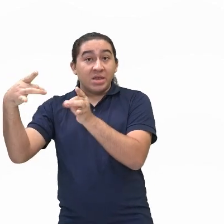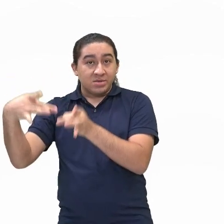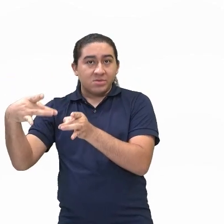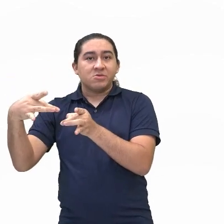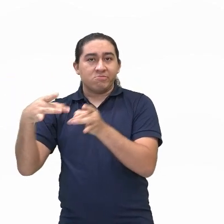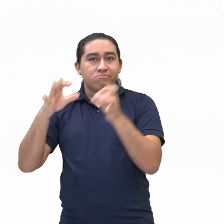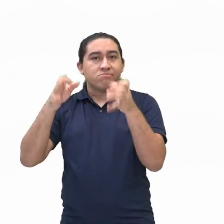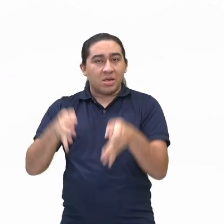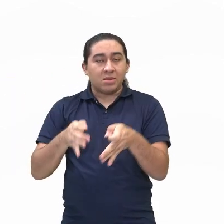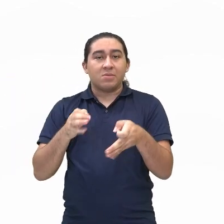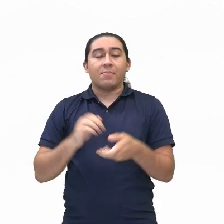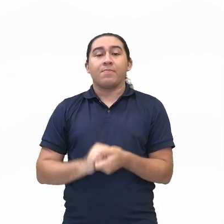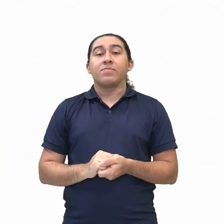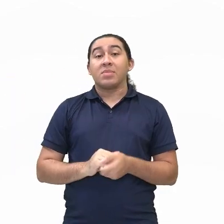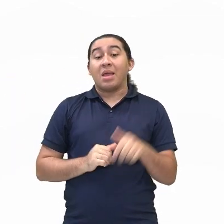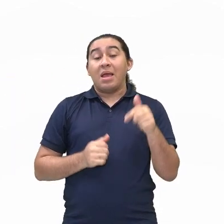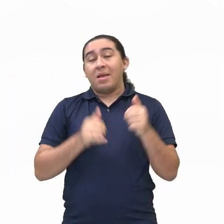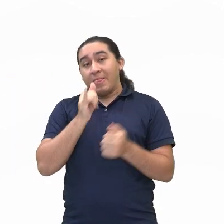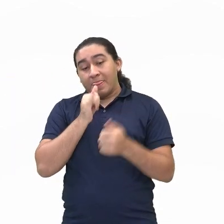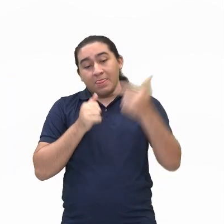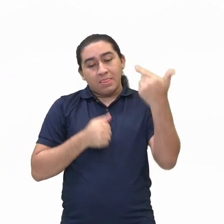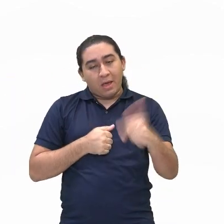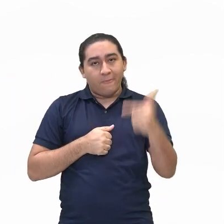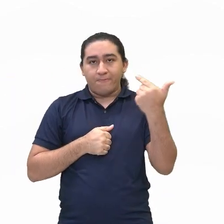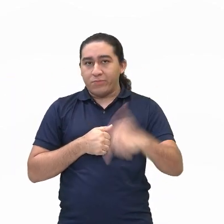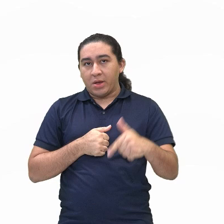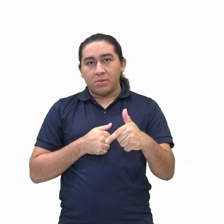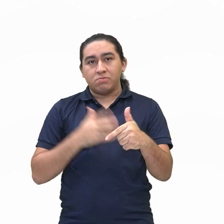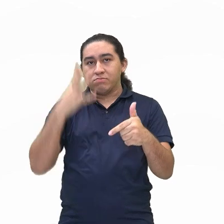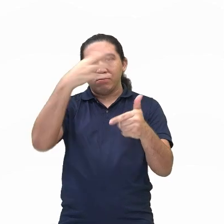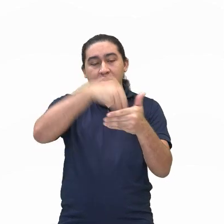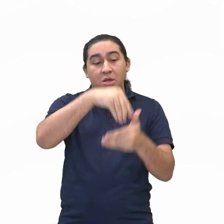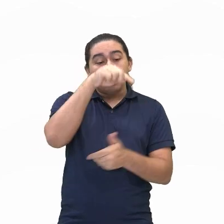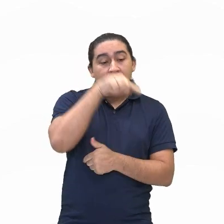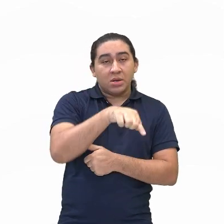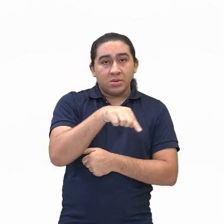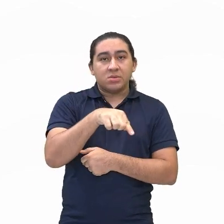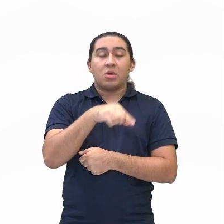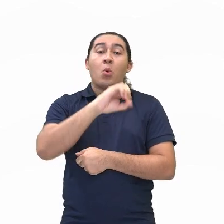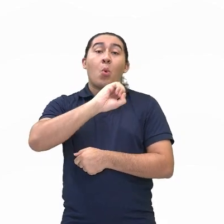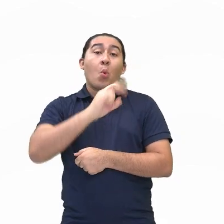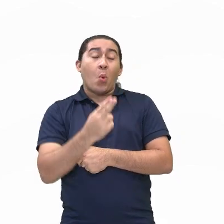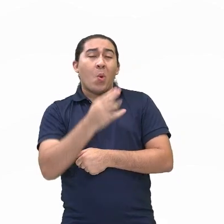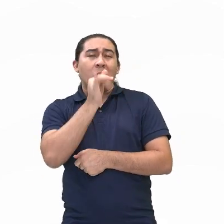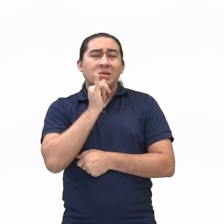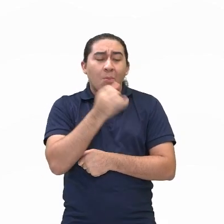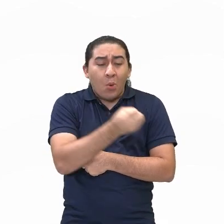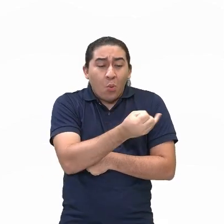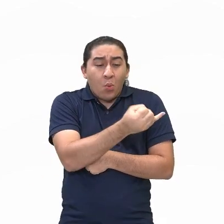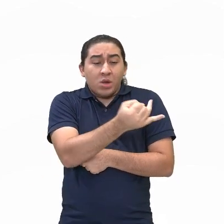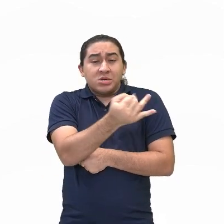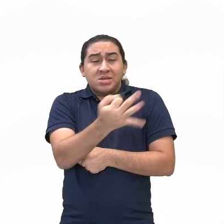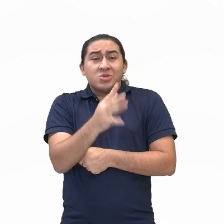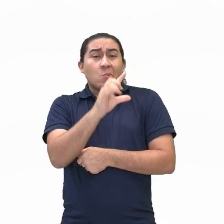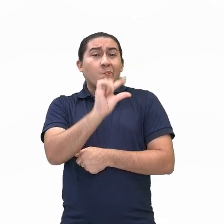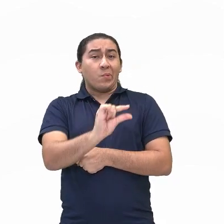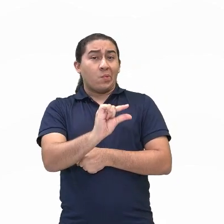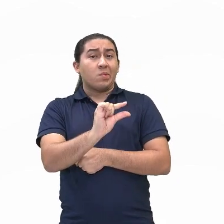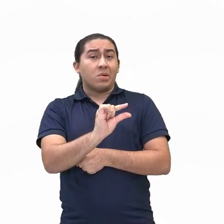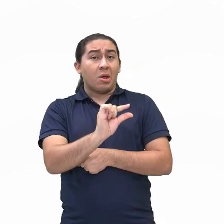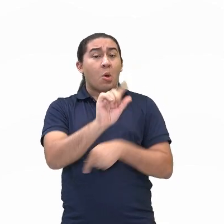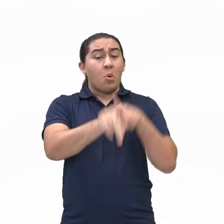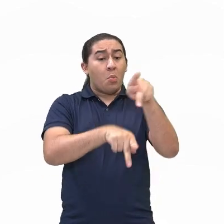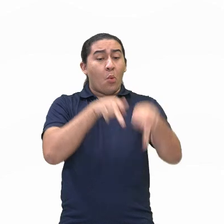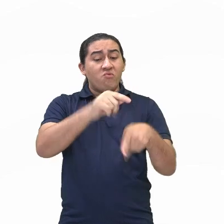internamente, não se tem naquele local, ou então a quantidade que é produzida é muito pequena para a população, então